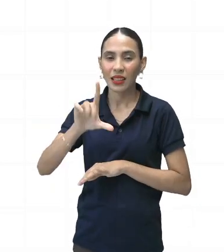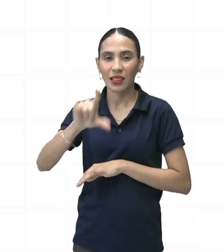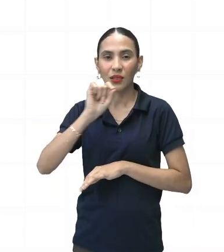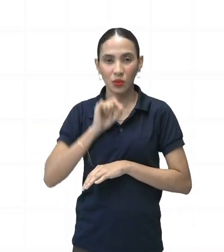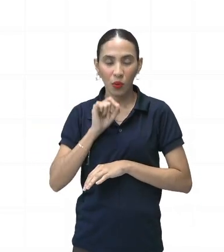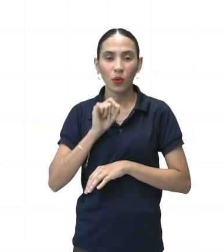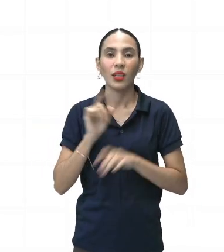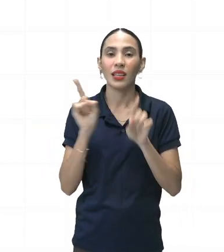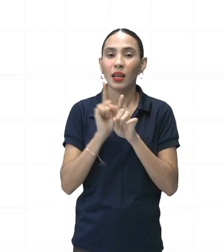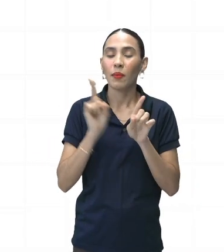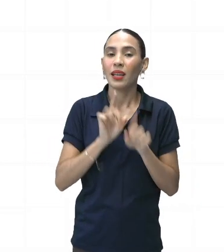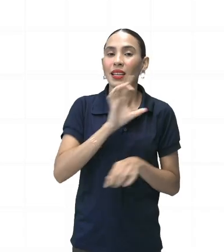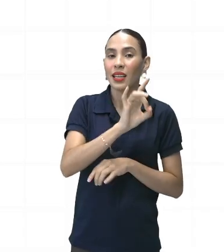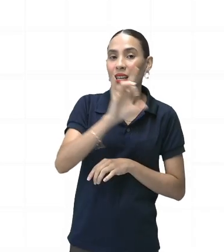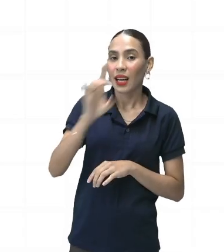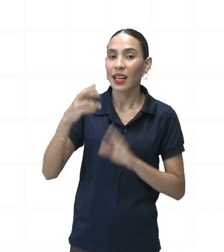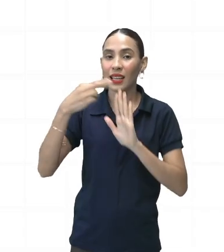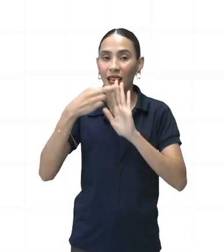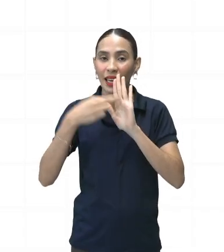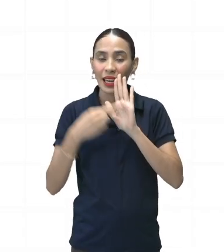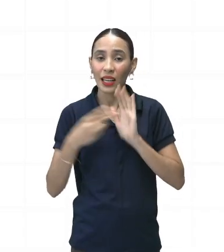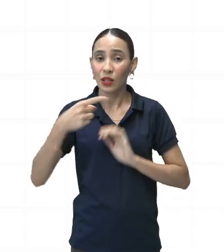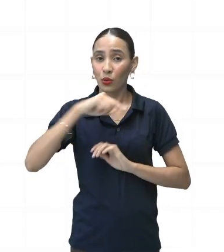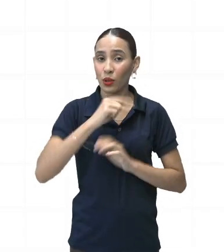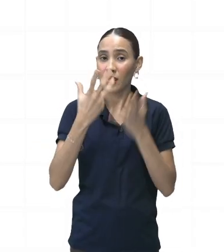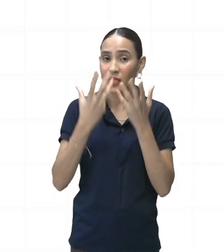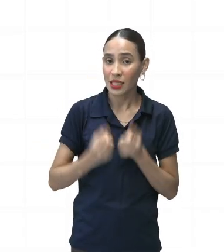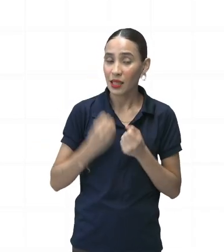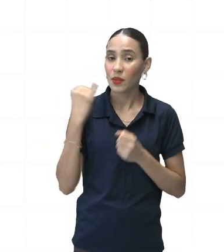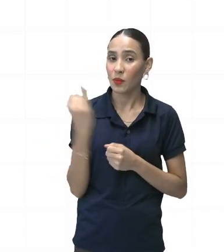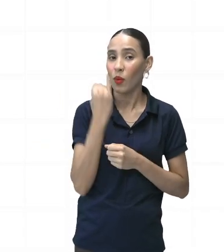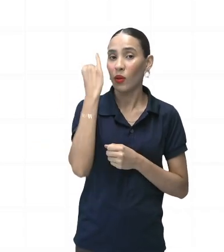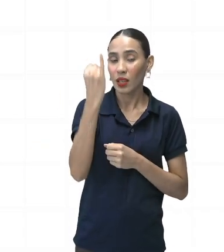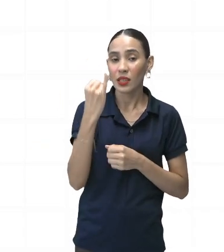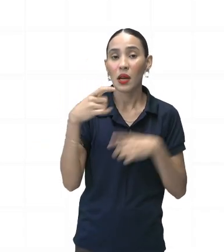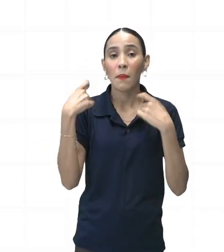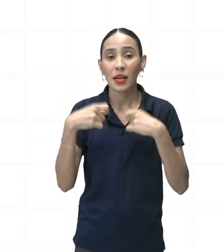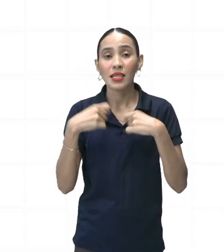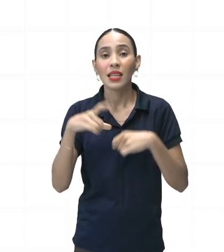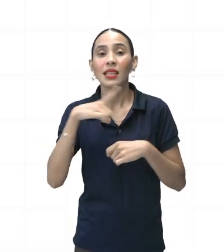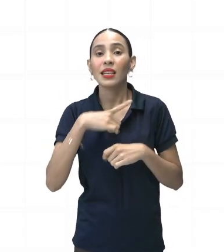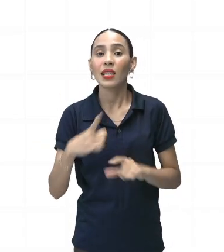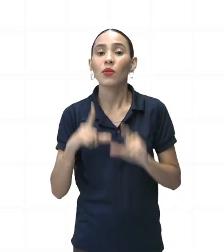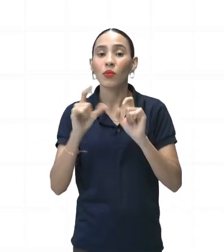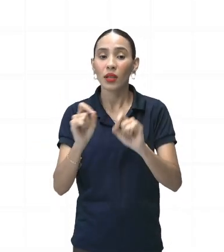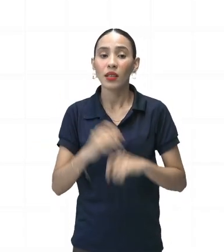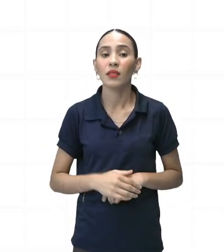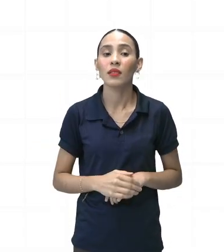escolha, de cada princípio que consideramos importante, deve haver uma